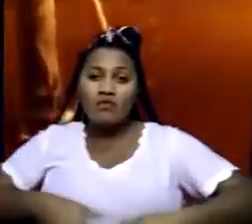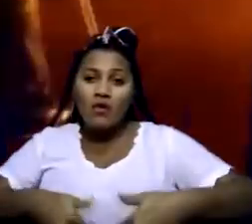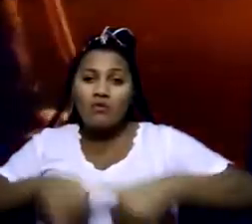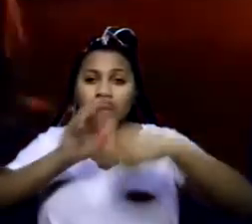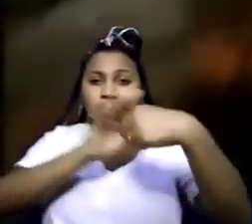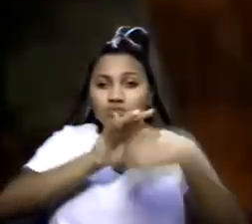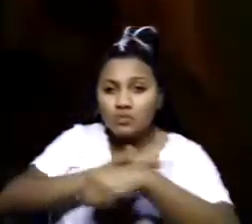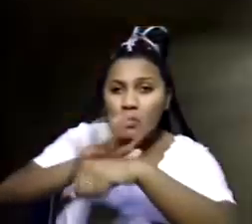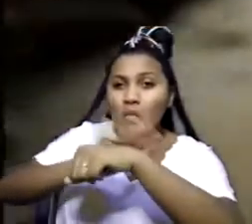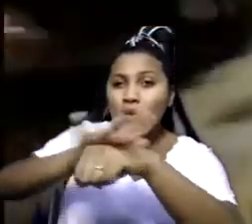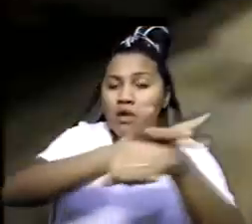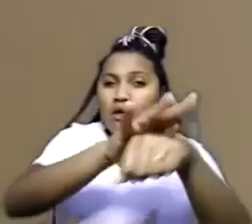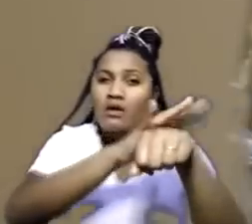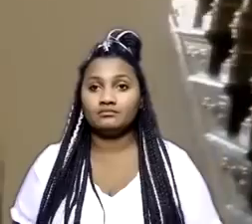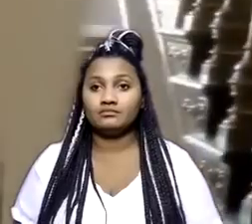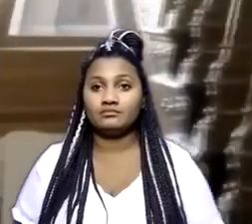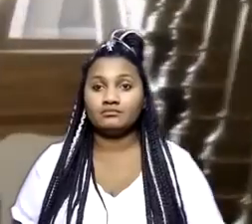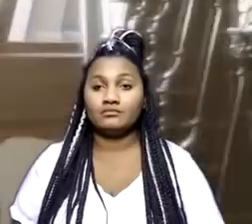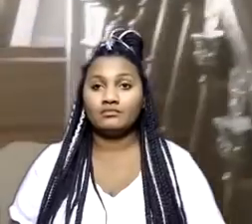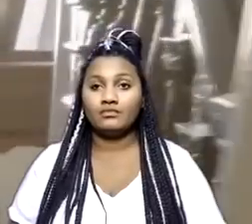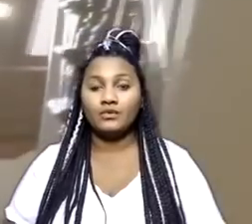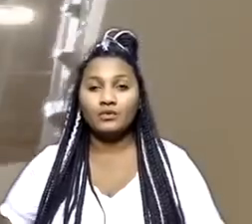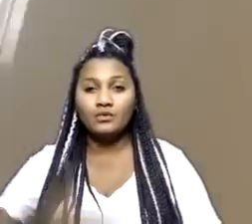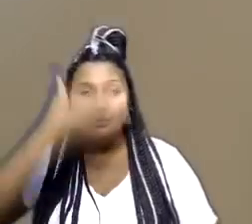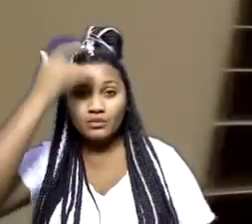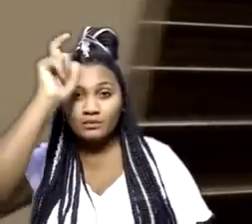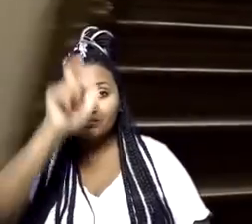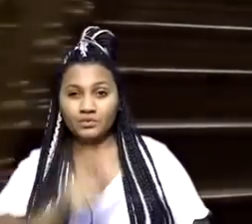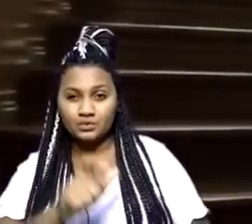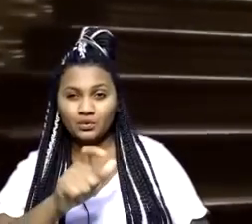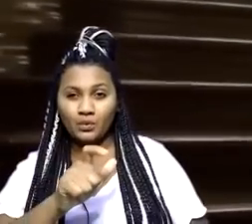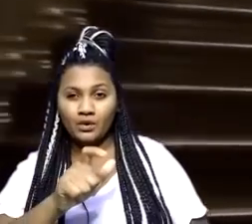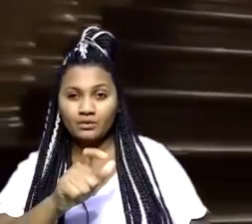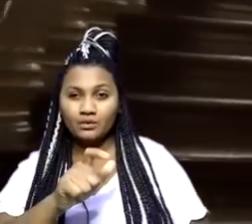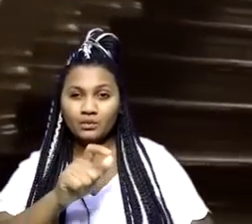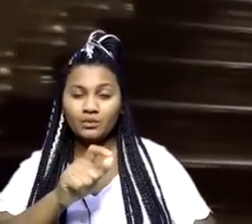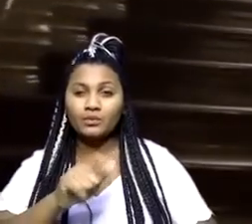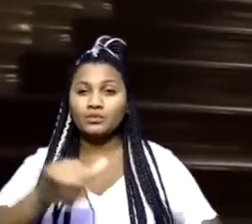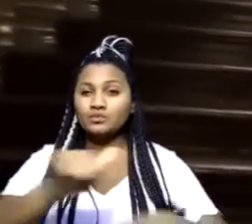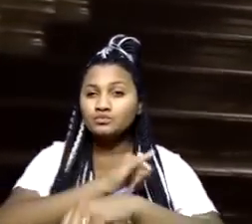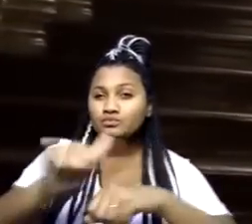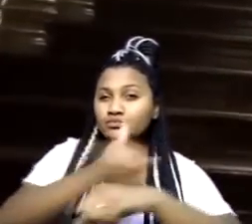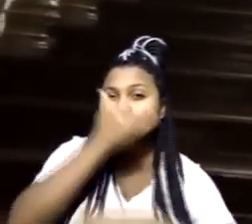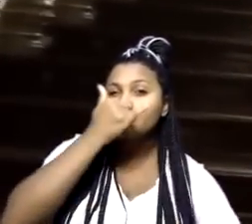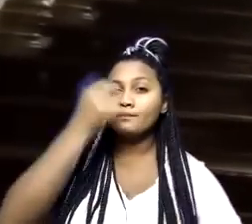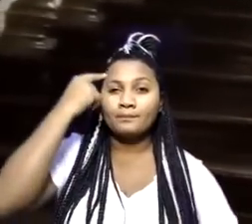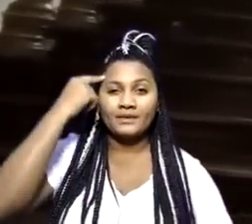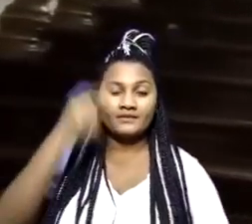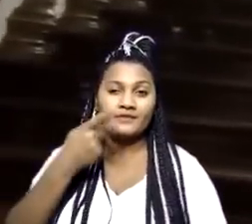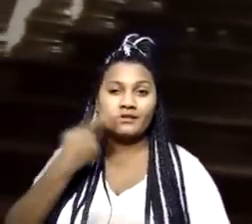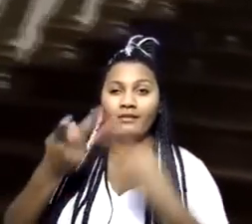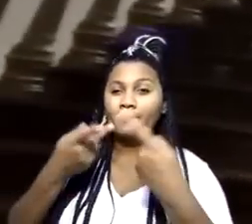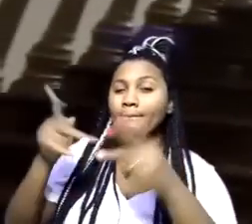em escala global, surgirá uma pessoa de forma bem sutil, com o discurso de trazer paz